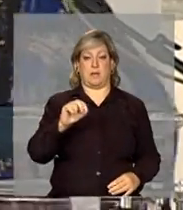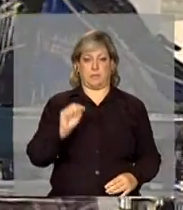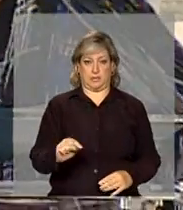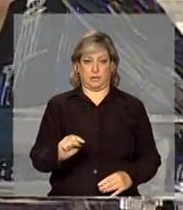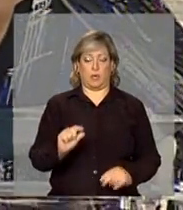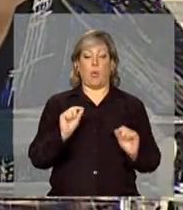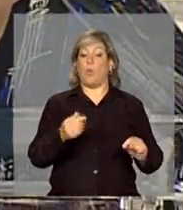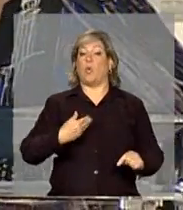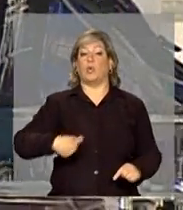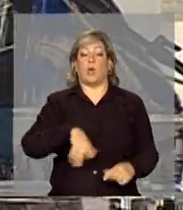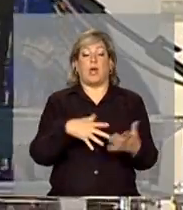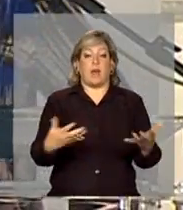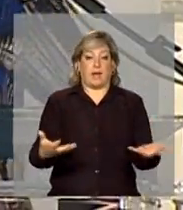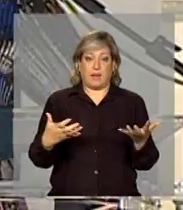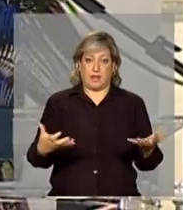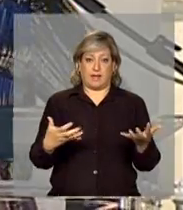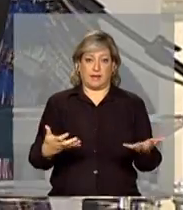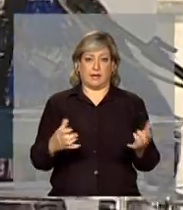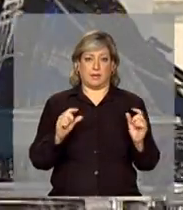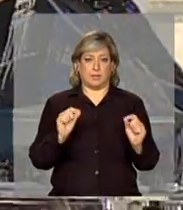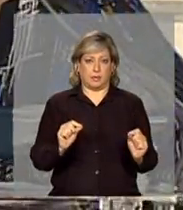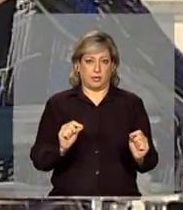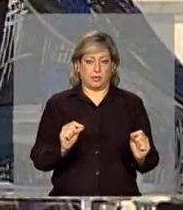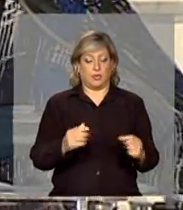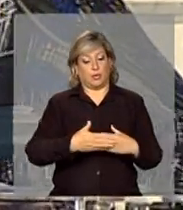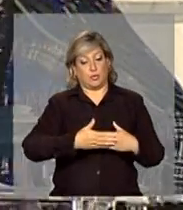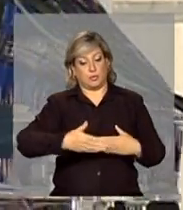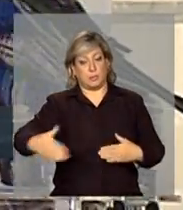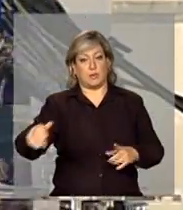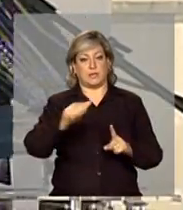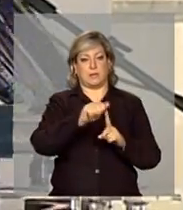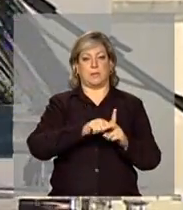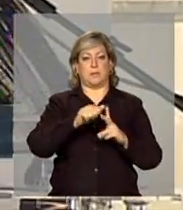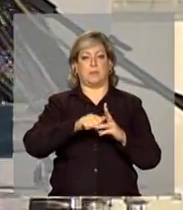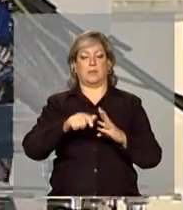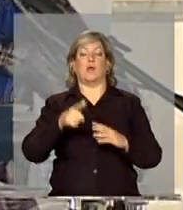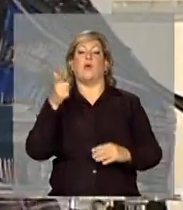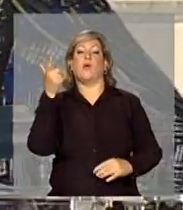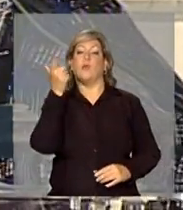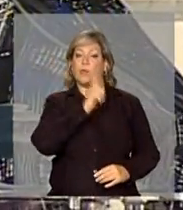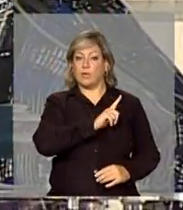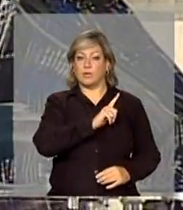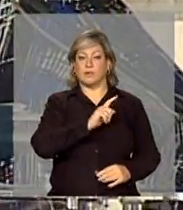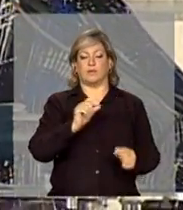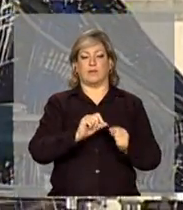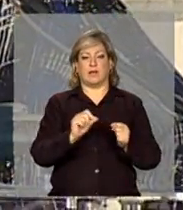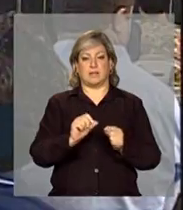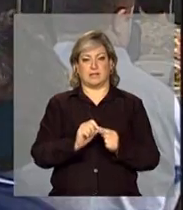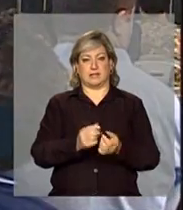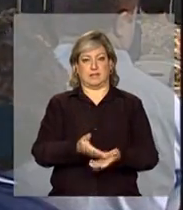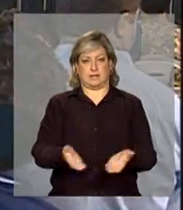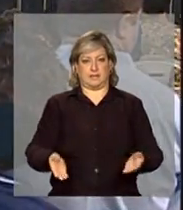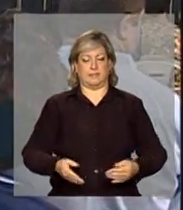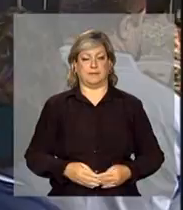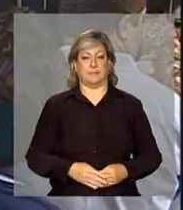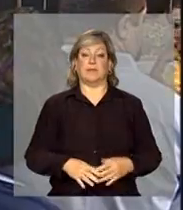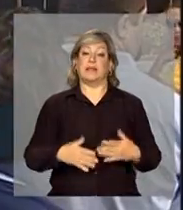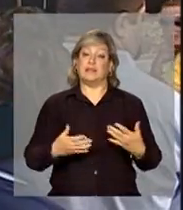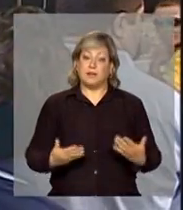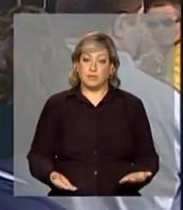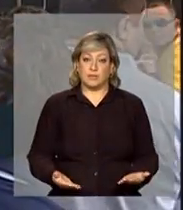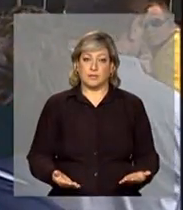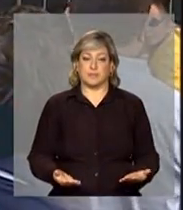O que nós pretendemos nos próximos meses viabilizar, construir.